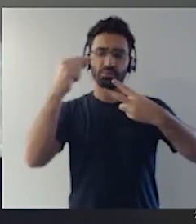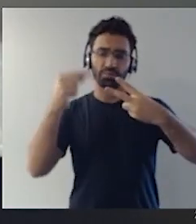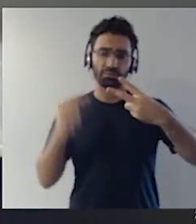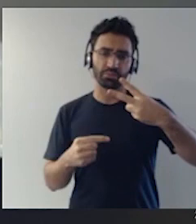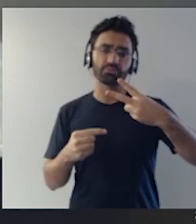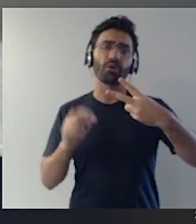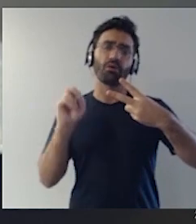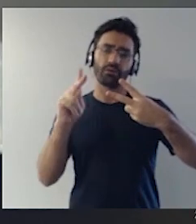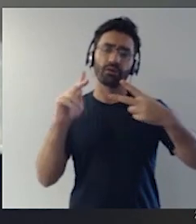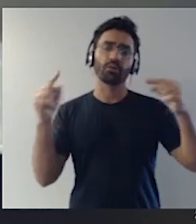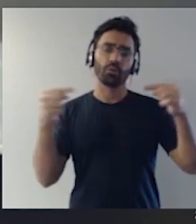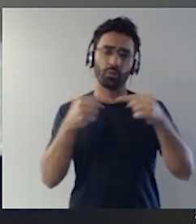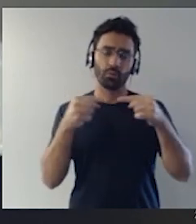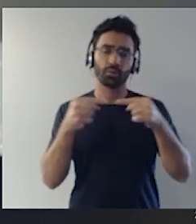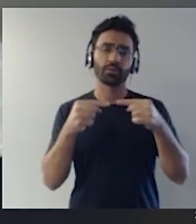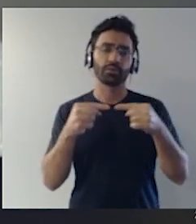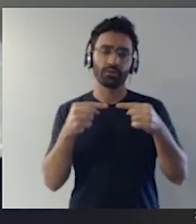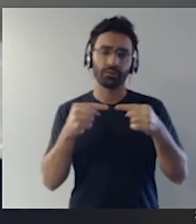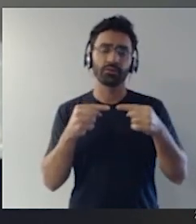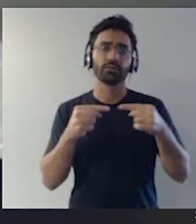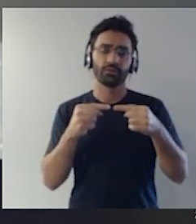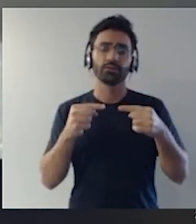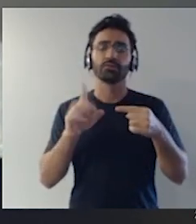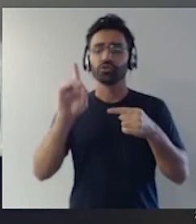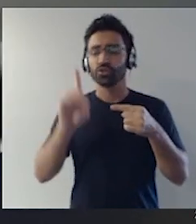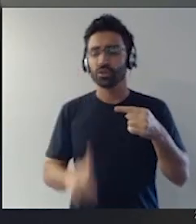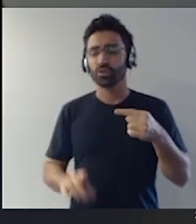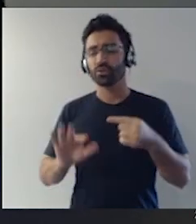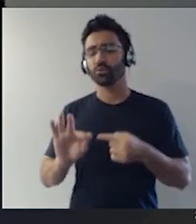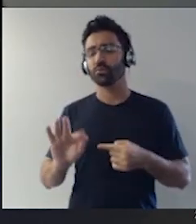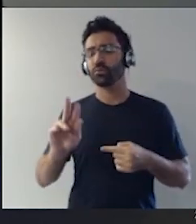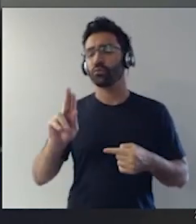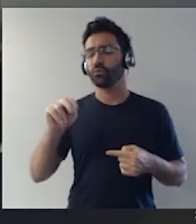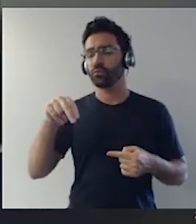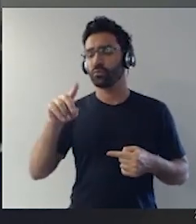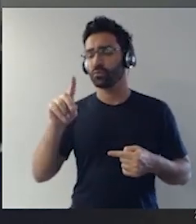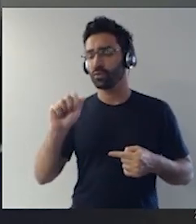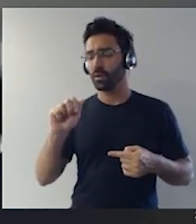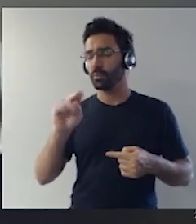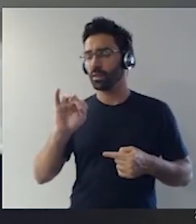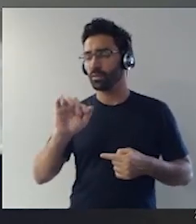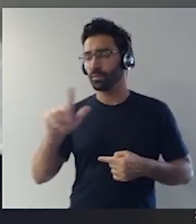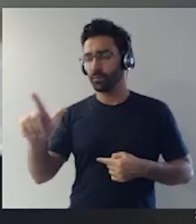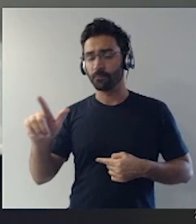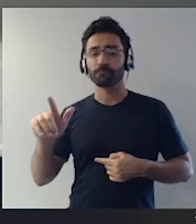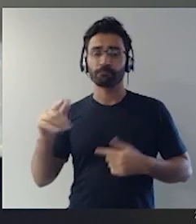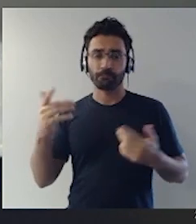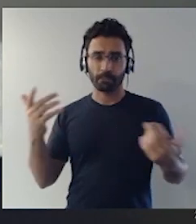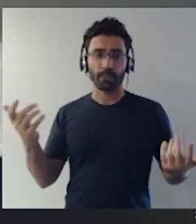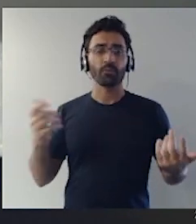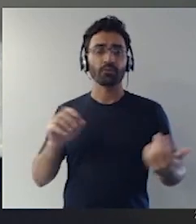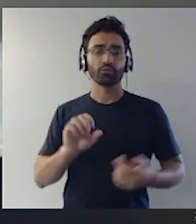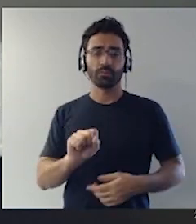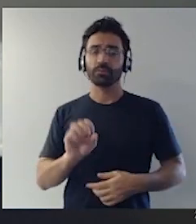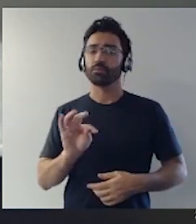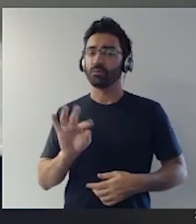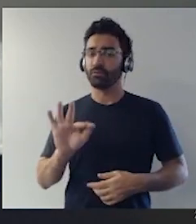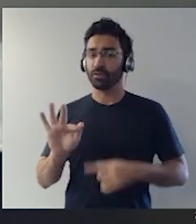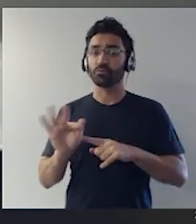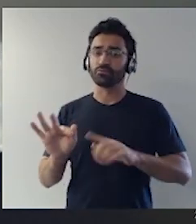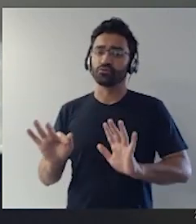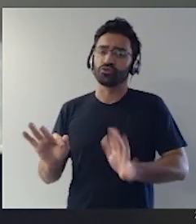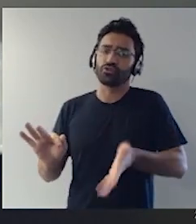garantias comuns no âmbito dos direitos fundamentais, quando se trata, e o Supremo Tribunal Federal já assentou essa